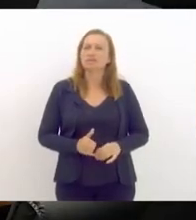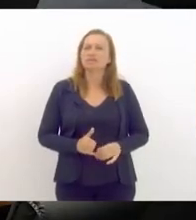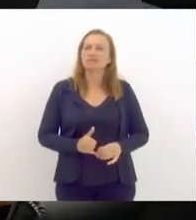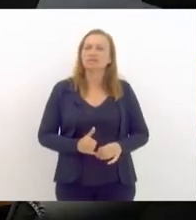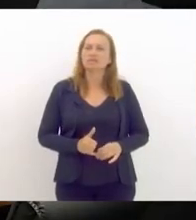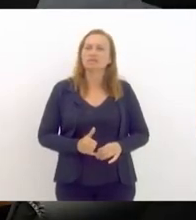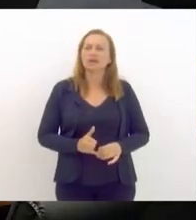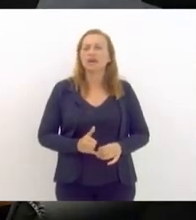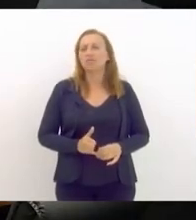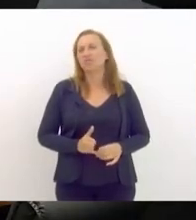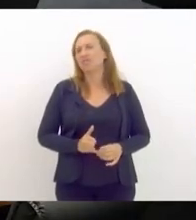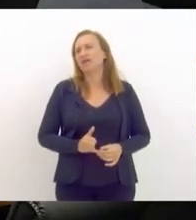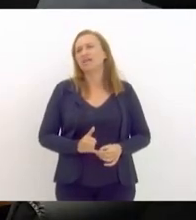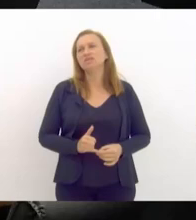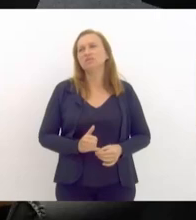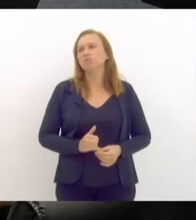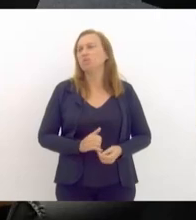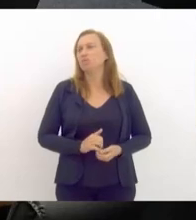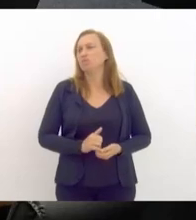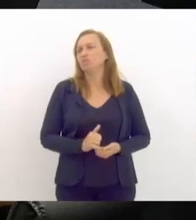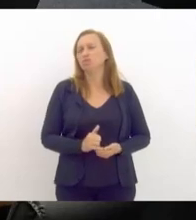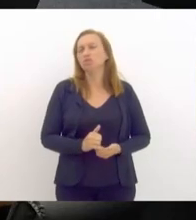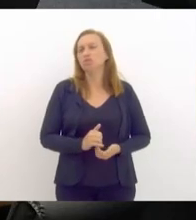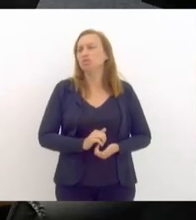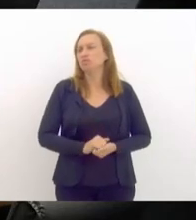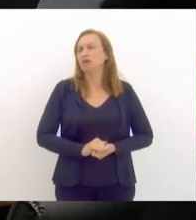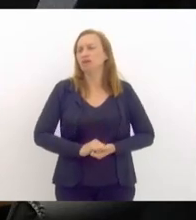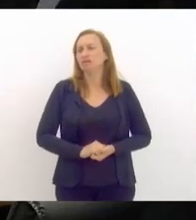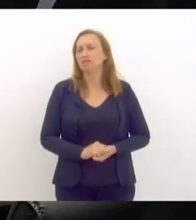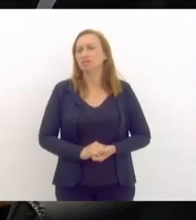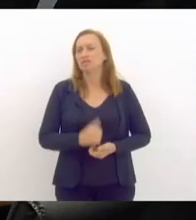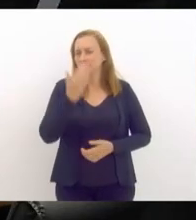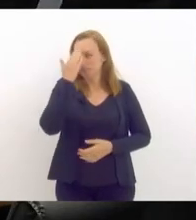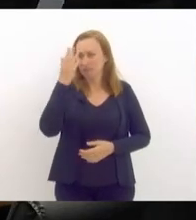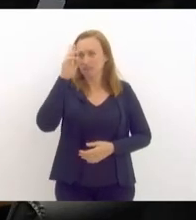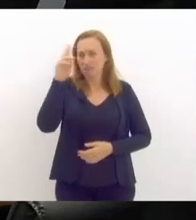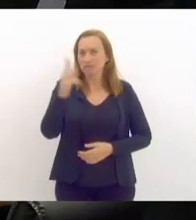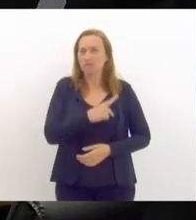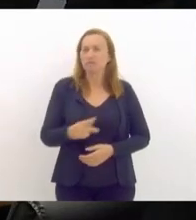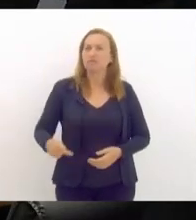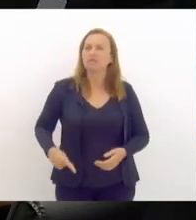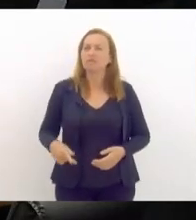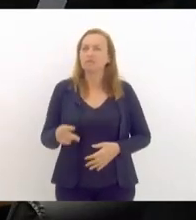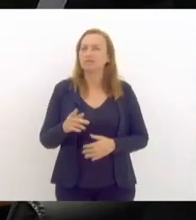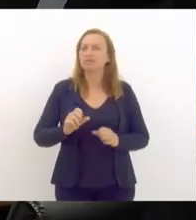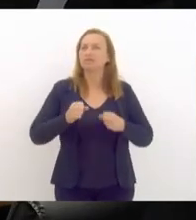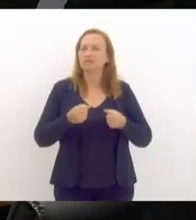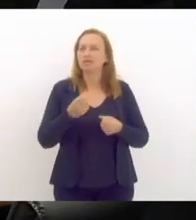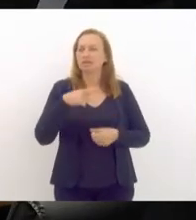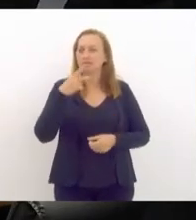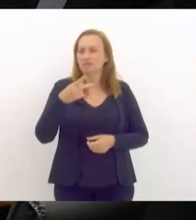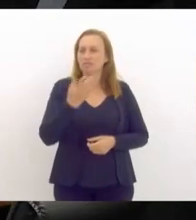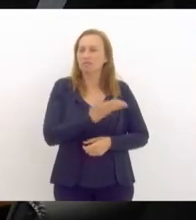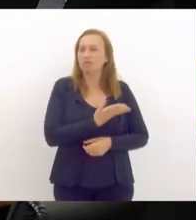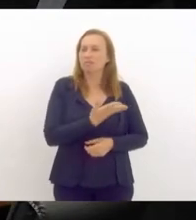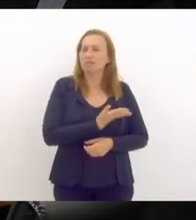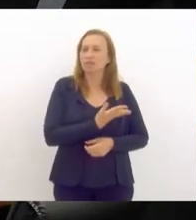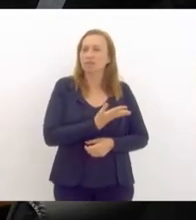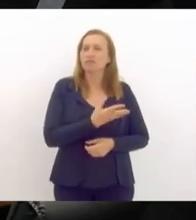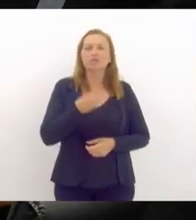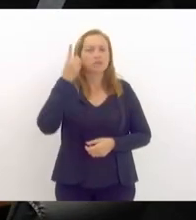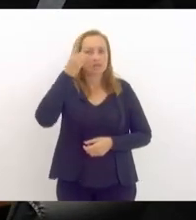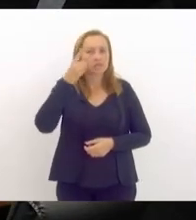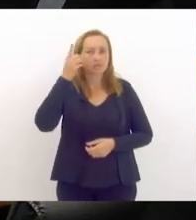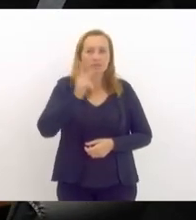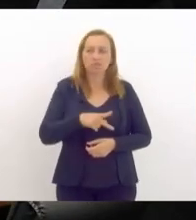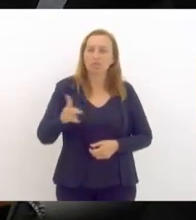velório Muito obrigado Presidente eu queria a sua reforçar as palavras do meu amigo e companheiro Deputado